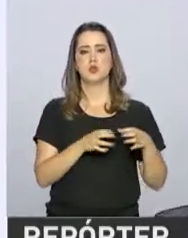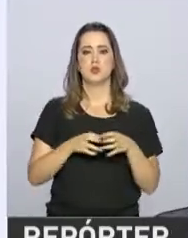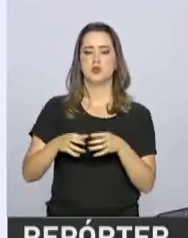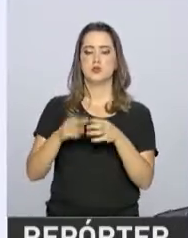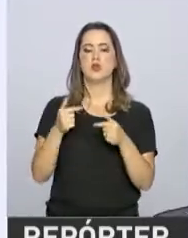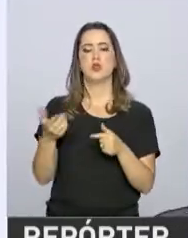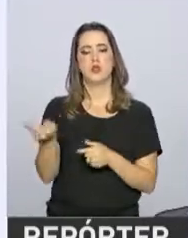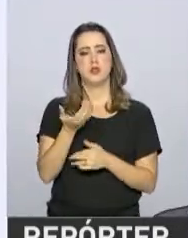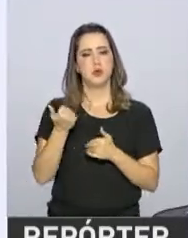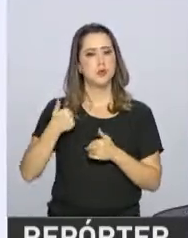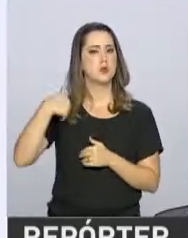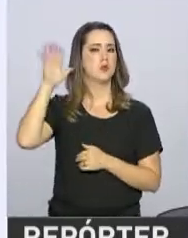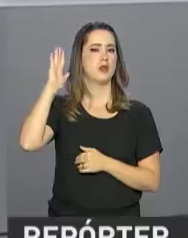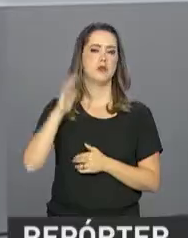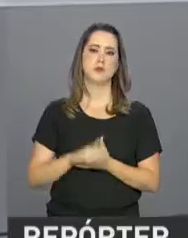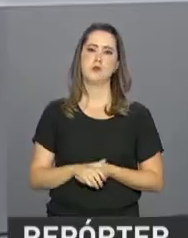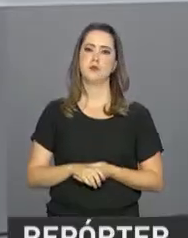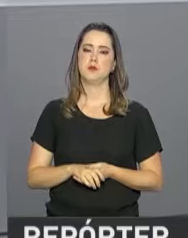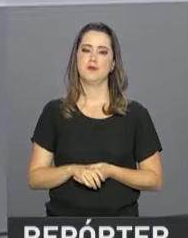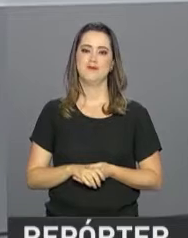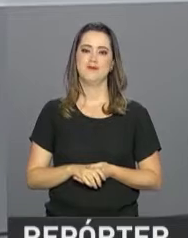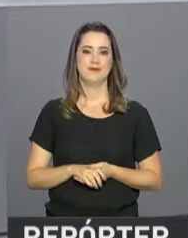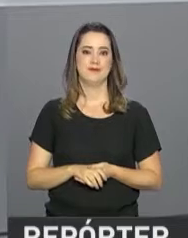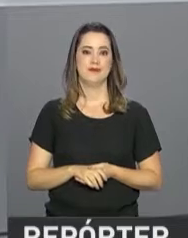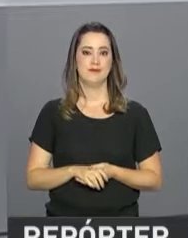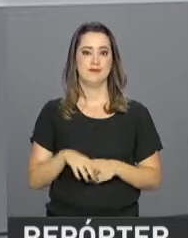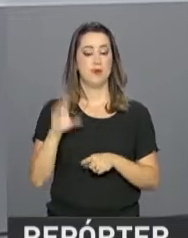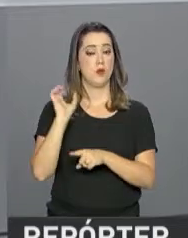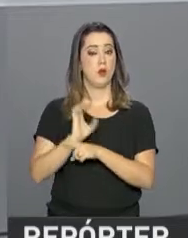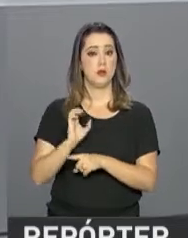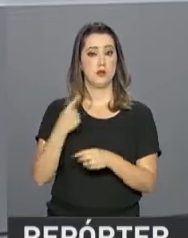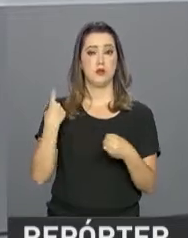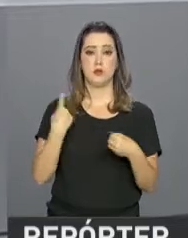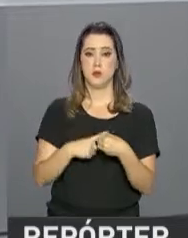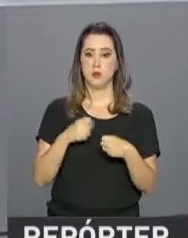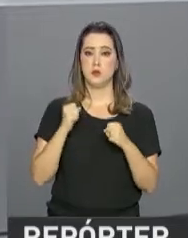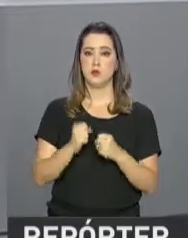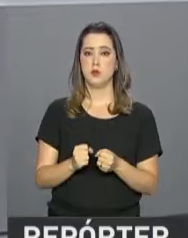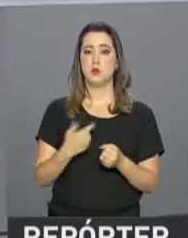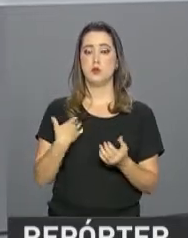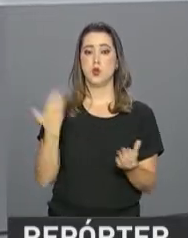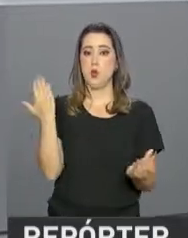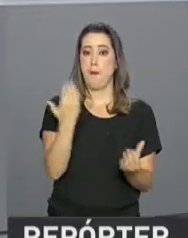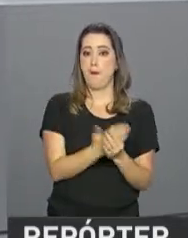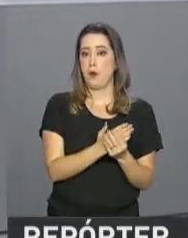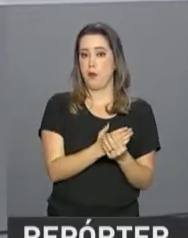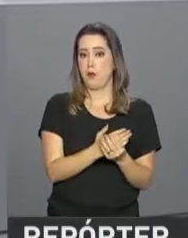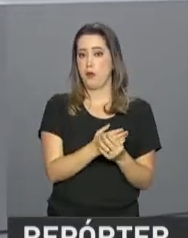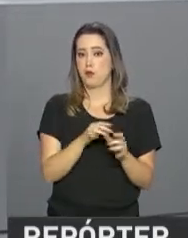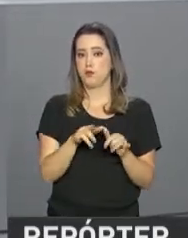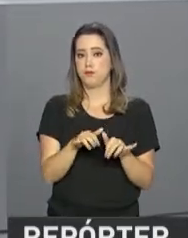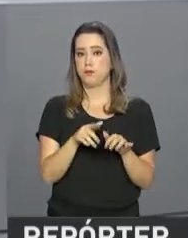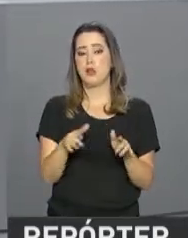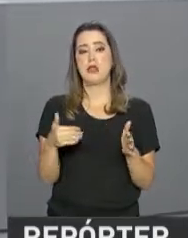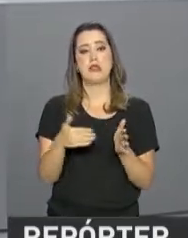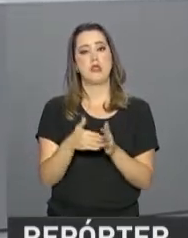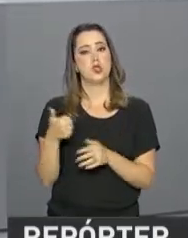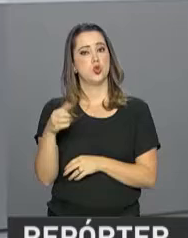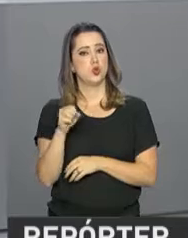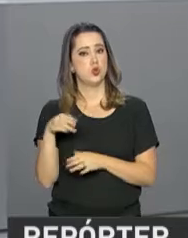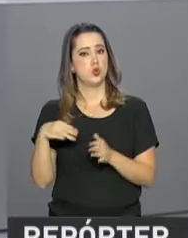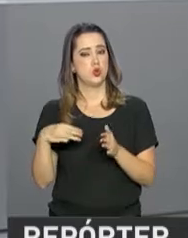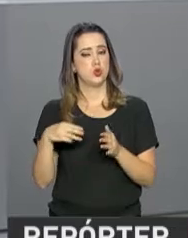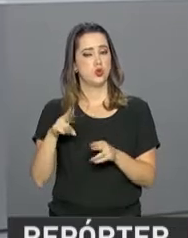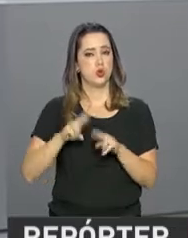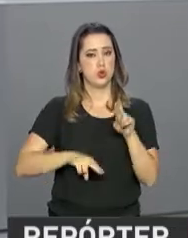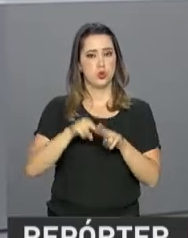ampliar isso muito mais estados e municípios podem submeter as propostas entre 18 de junho e